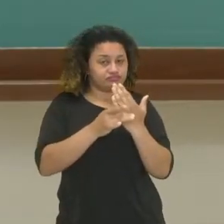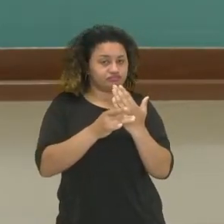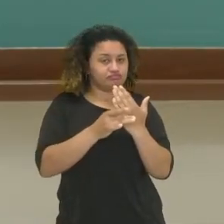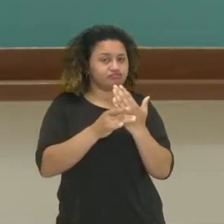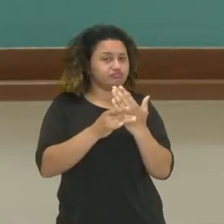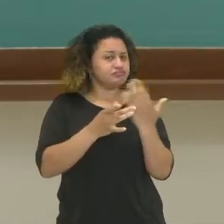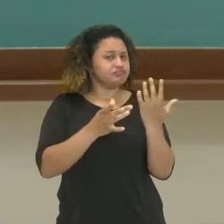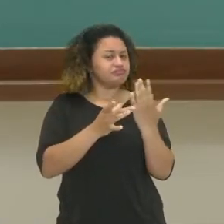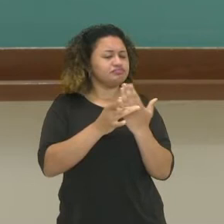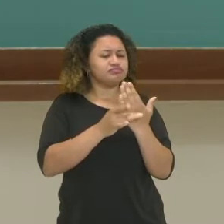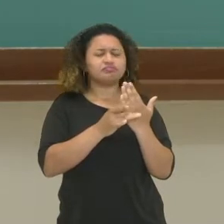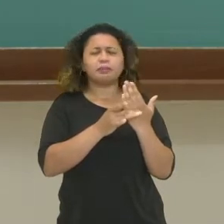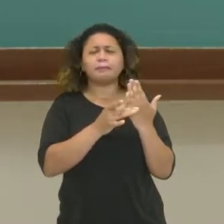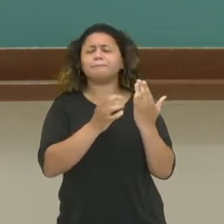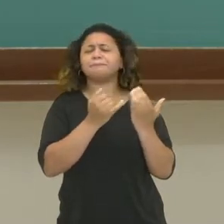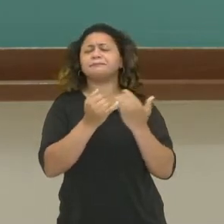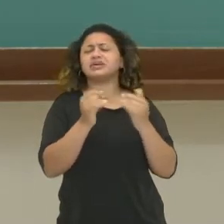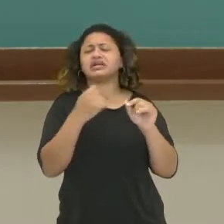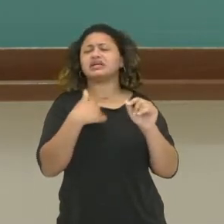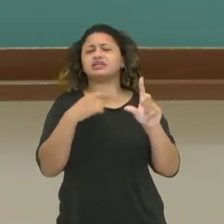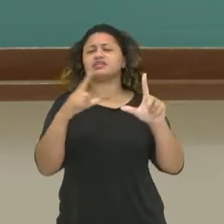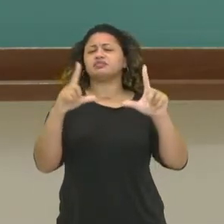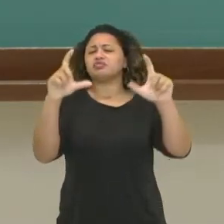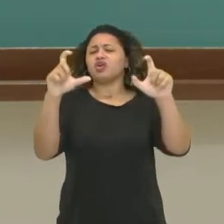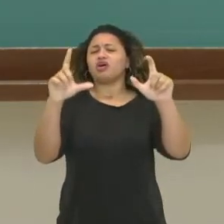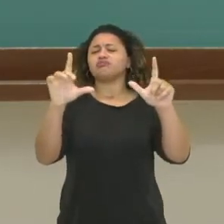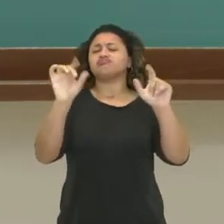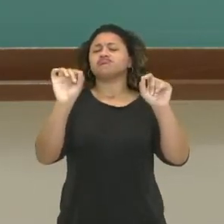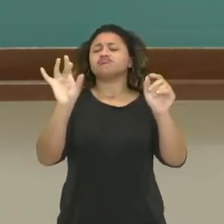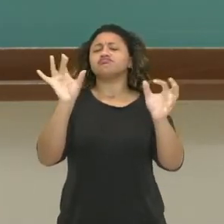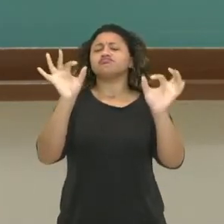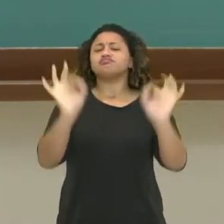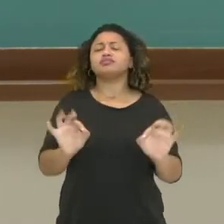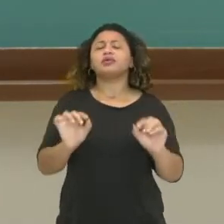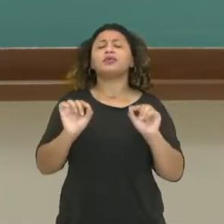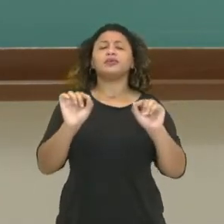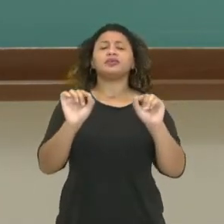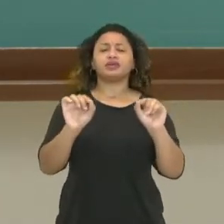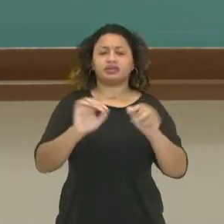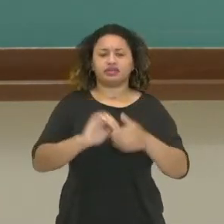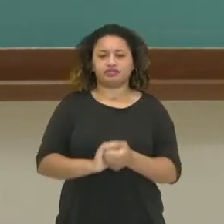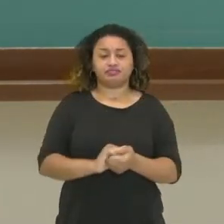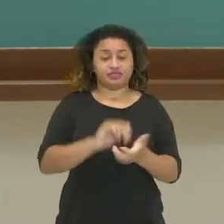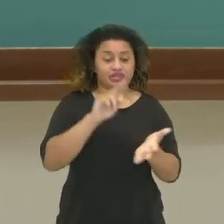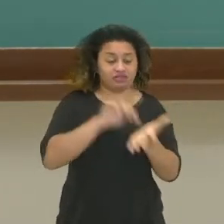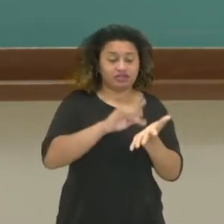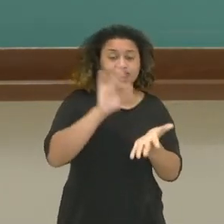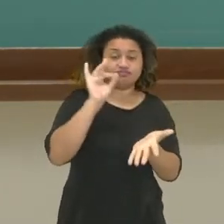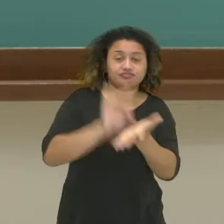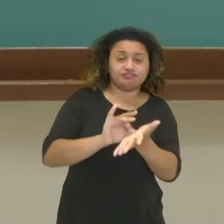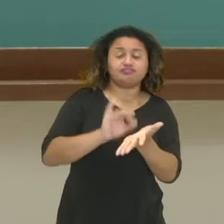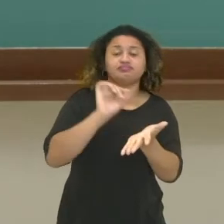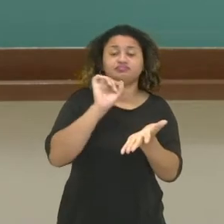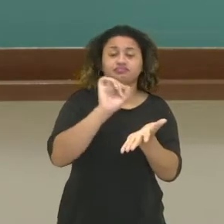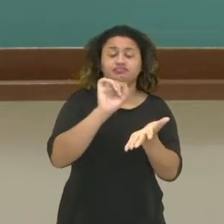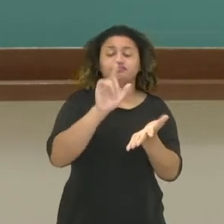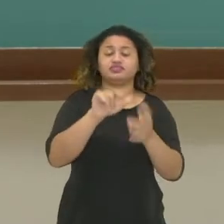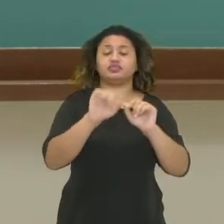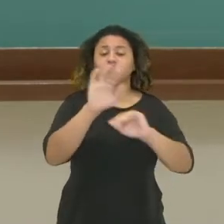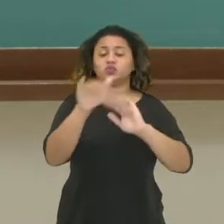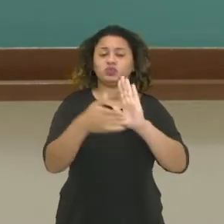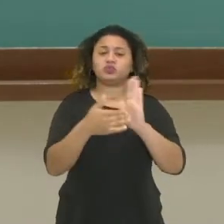Realismo, como se fosse uma fotografia, exatamente o que é a verdade nua e crua. Com todas as